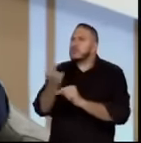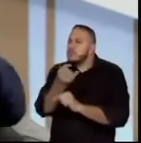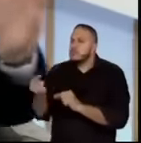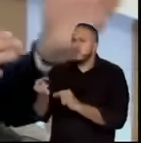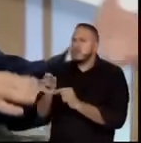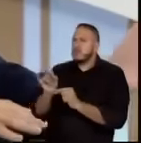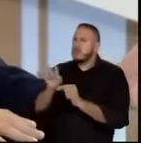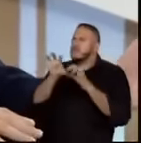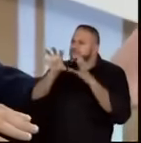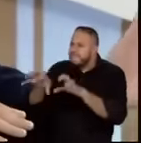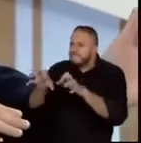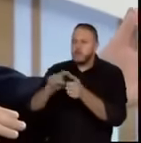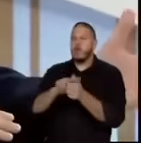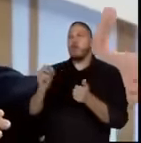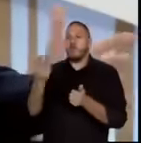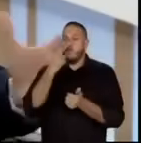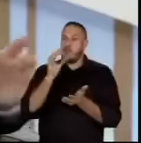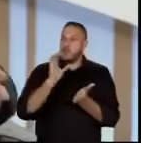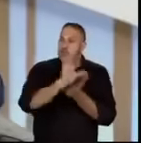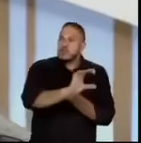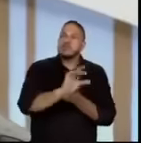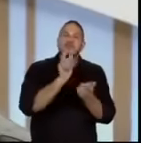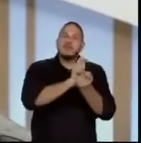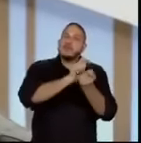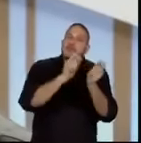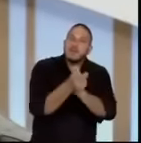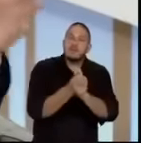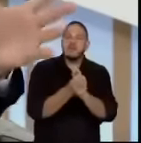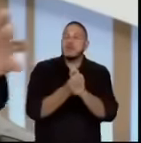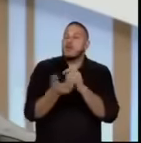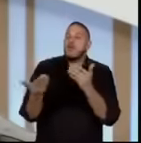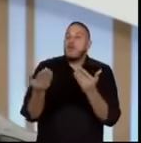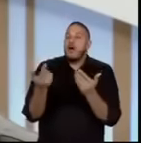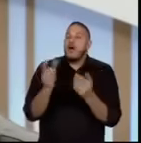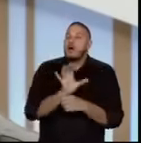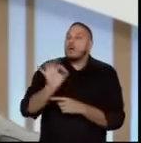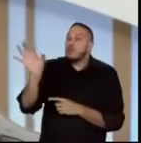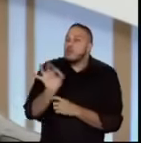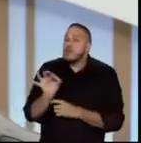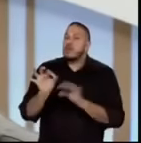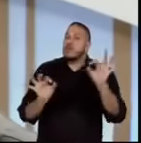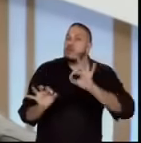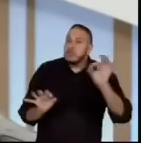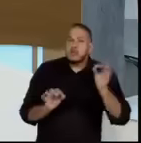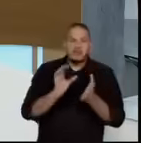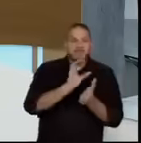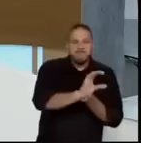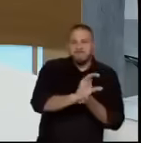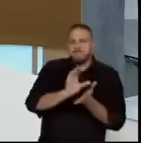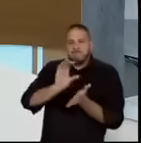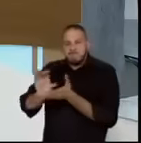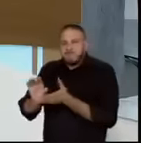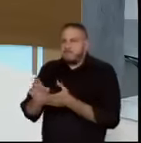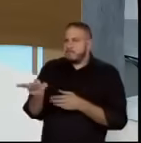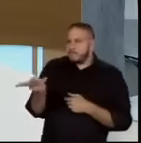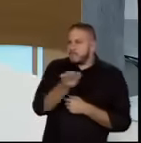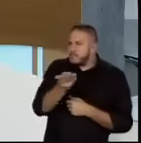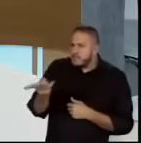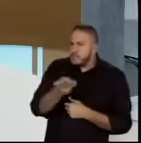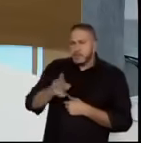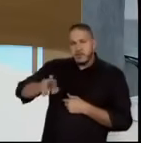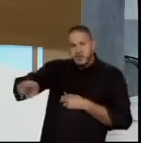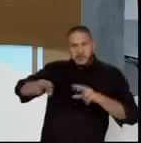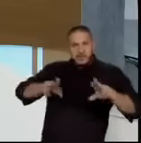efeitos, nós vamos investir mais em adaptação. Qual é a proporção que nós vamos colocar recursos e esforços entre esses